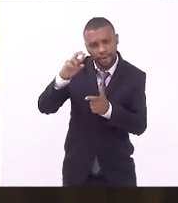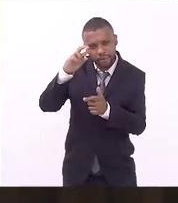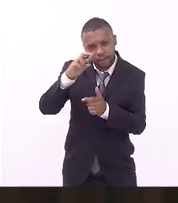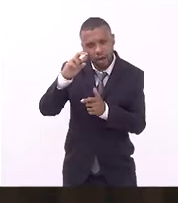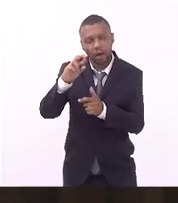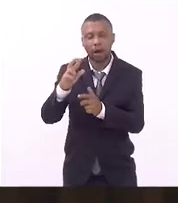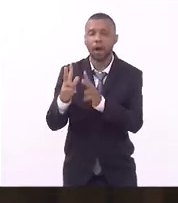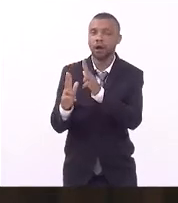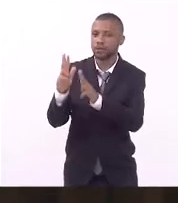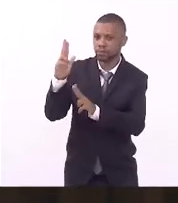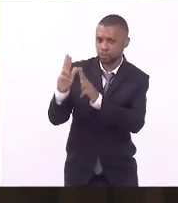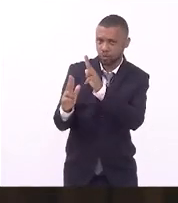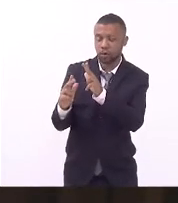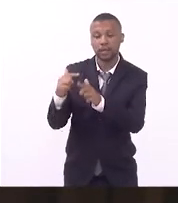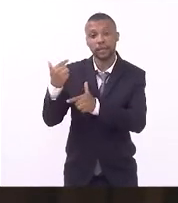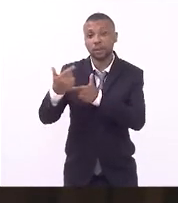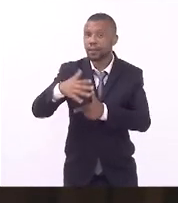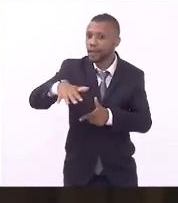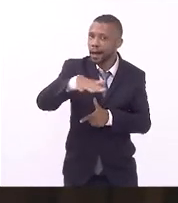economia,